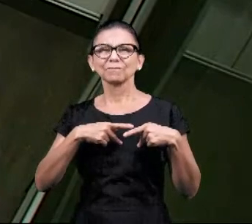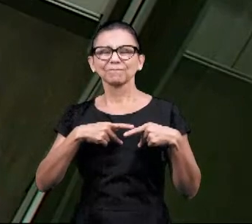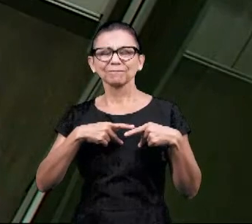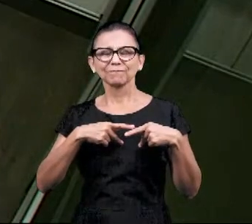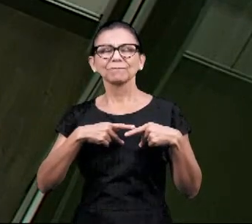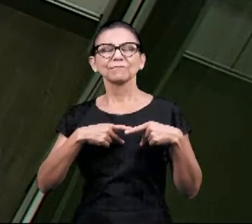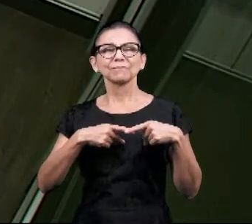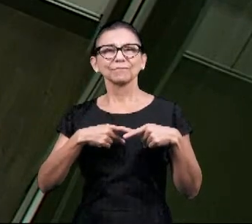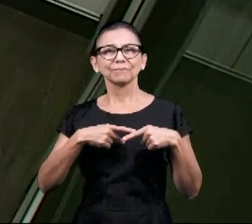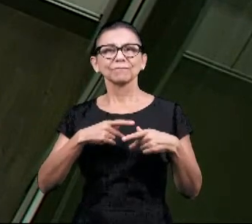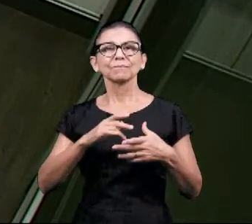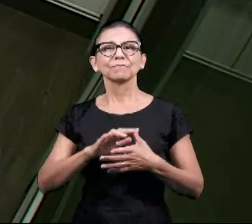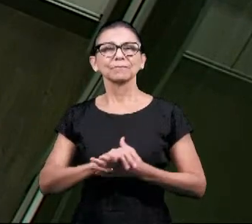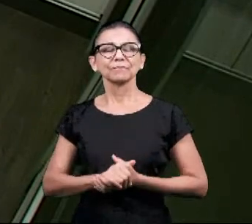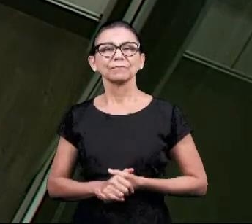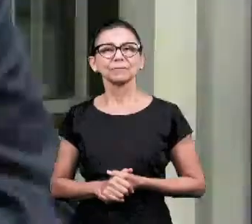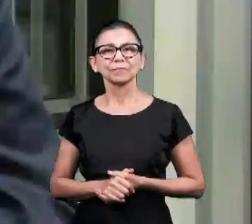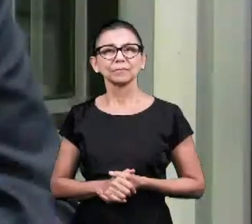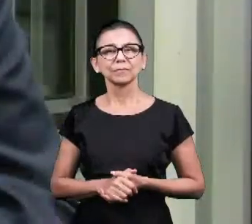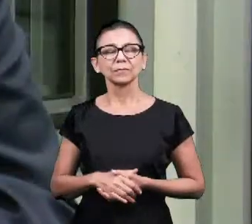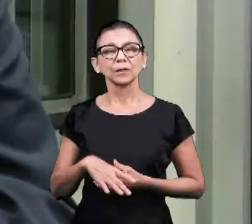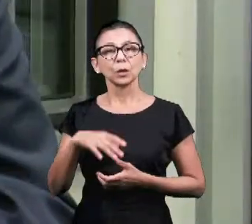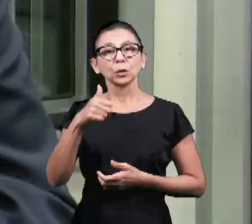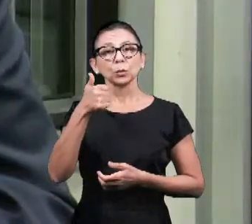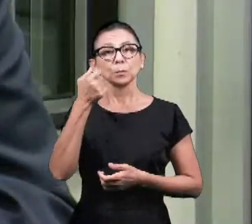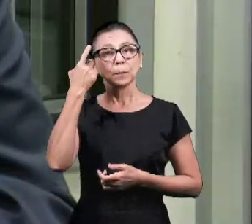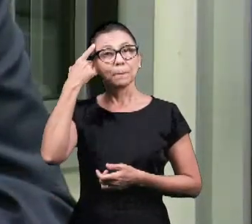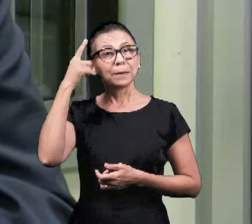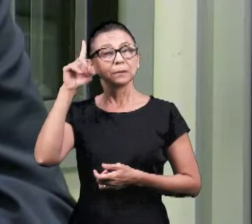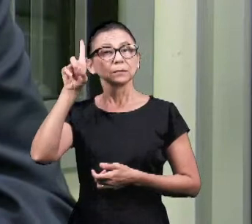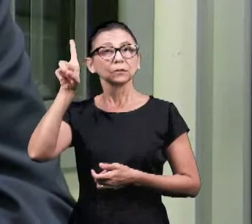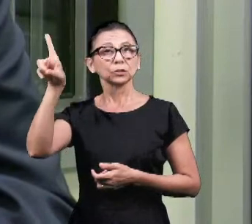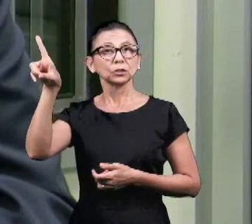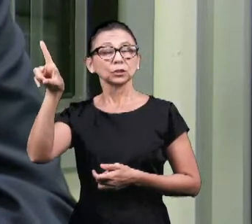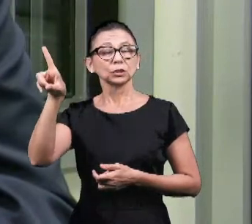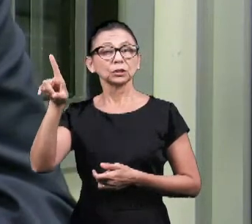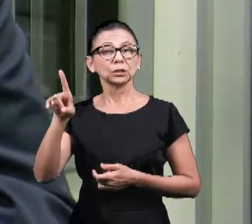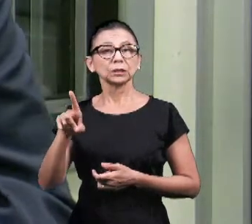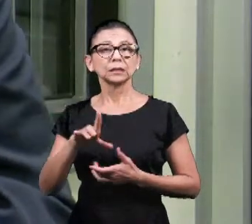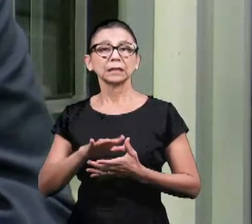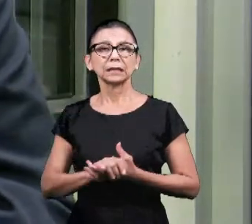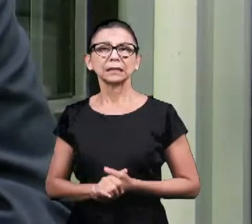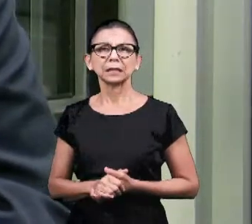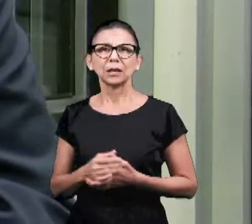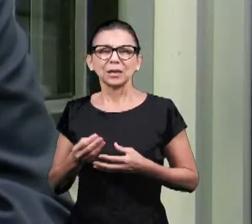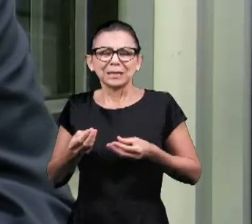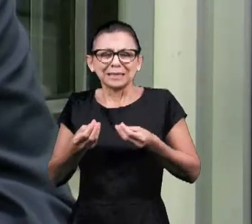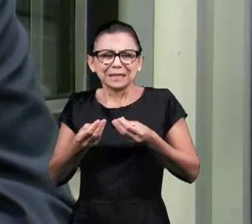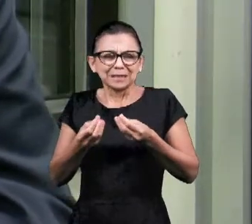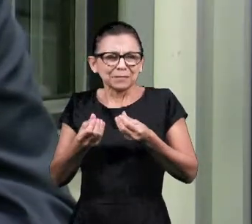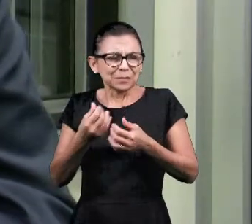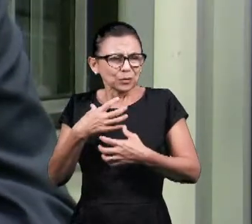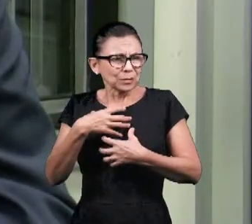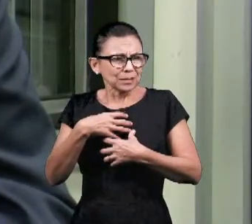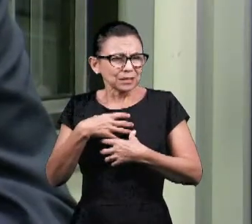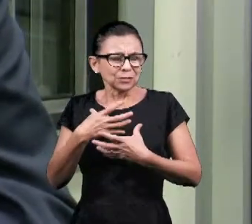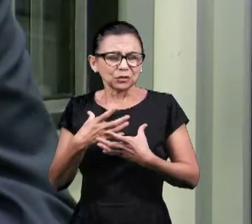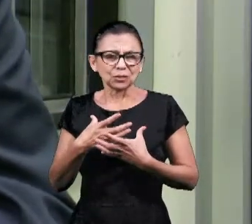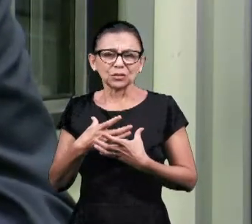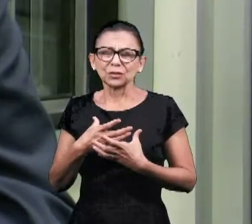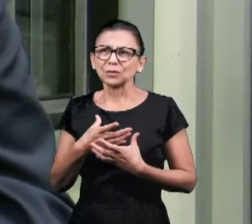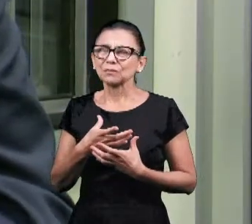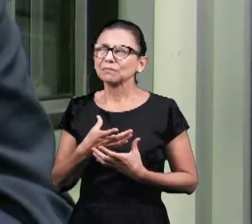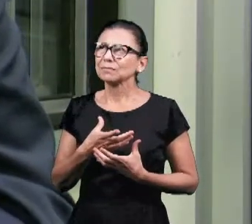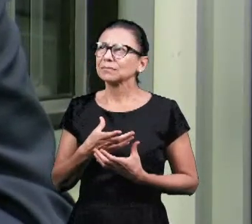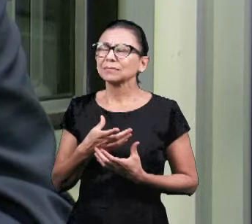Maravilha. E esse quebrantamento se deu porque o Senhor mandou naquele momento. Eu não sabia que era o Senhor, eu não tinha